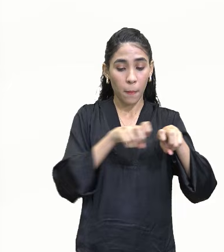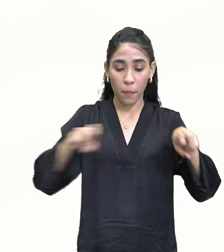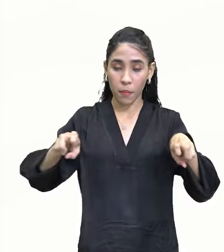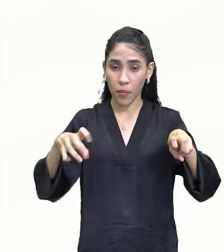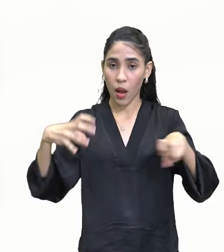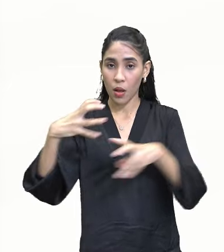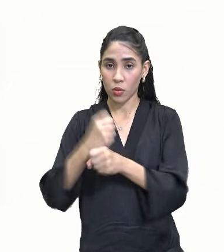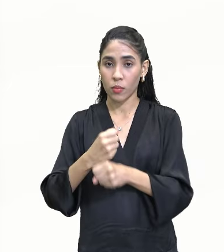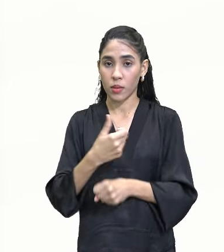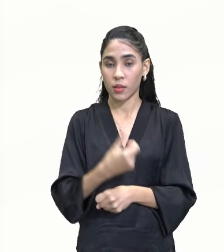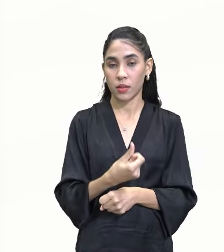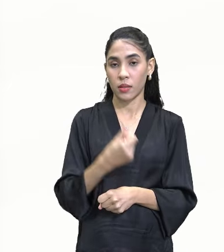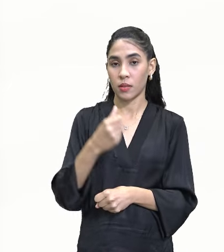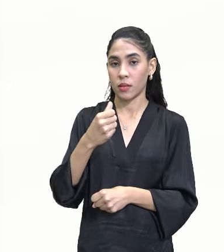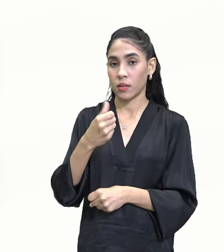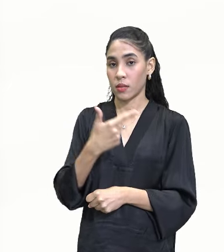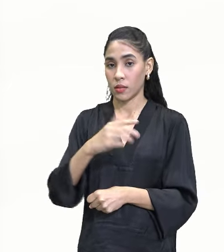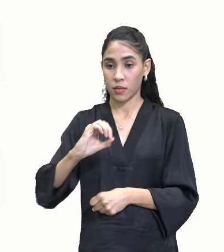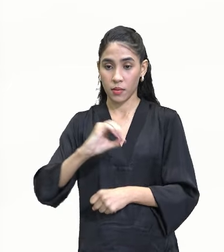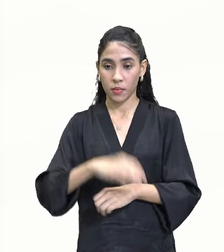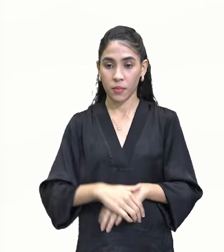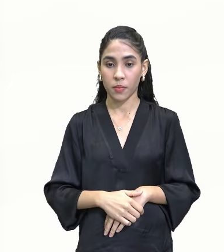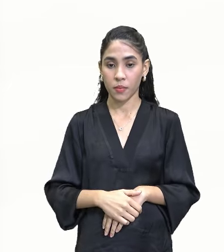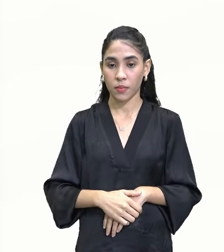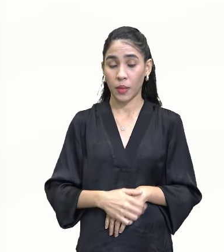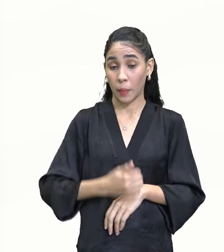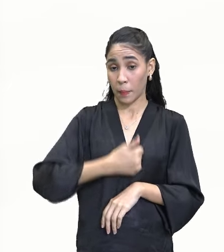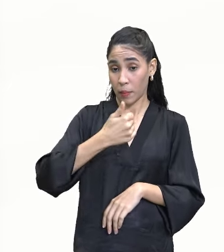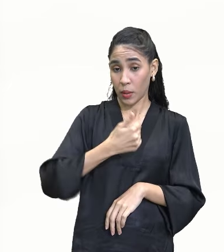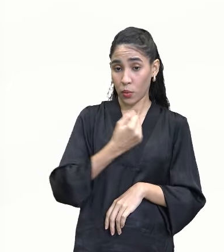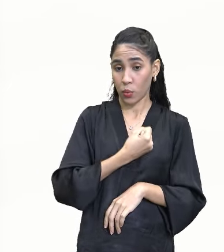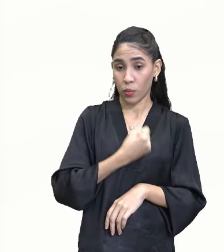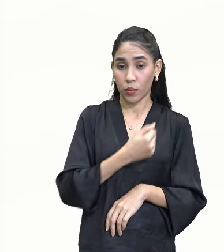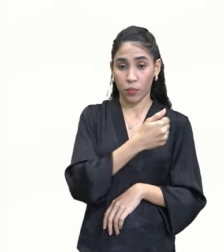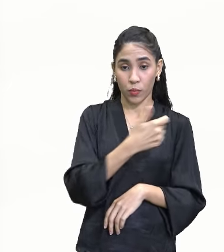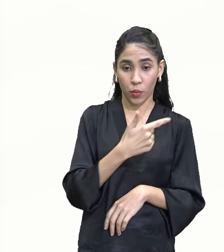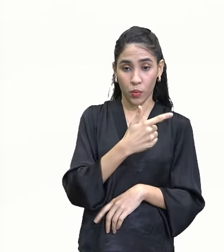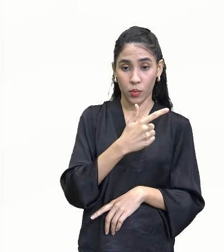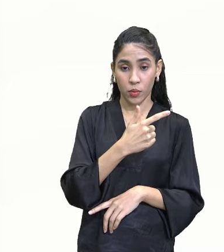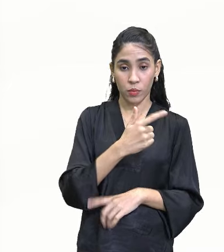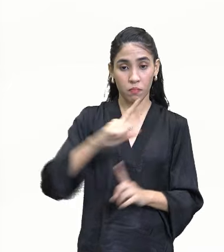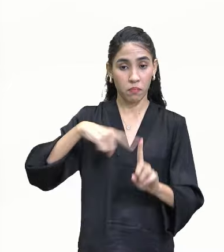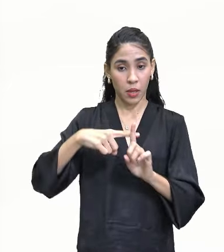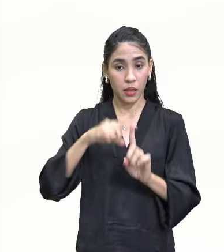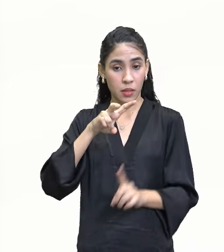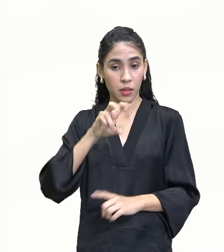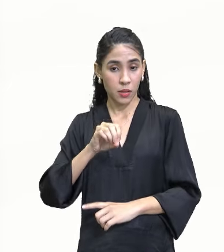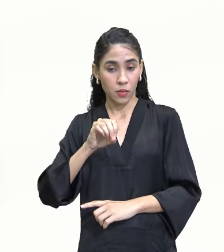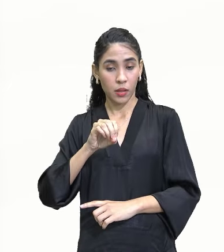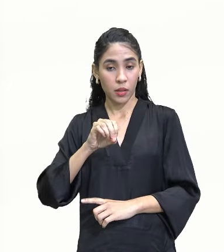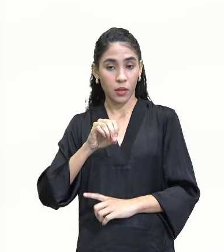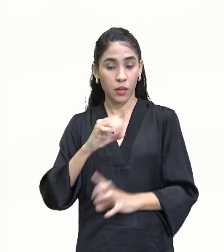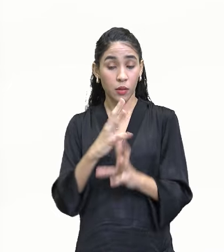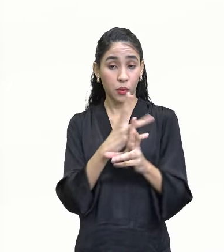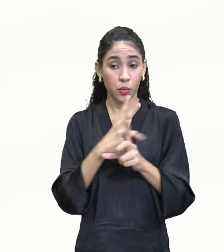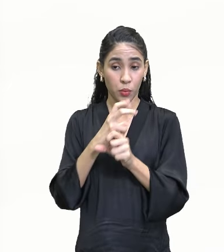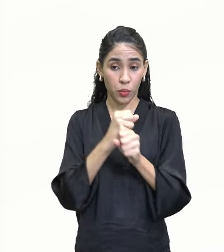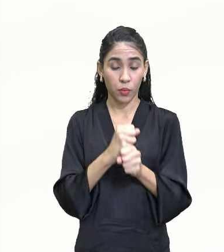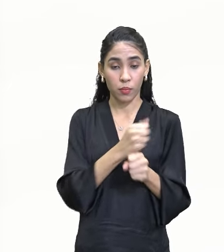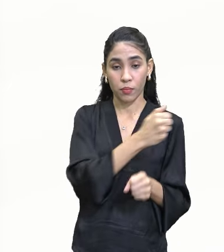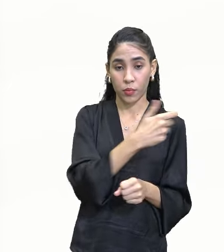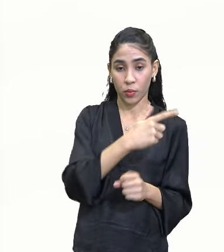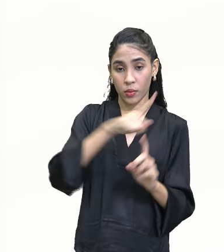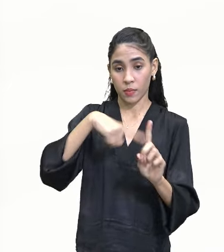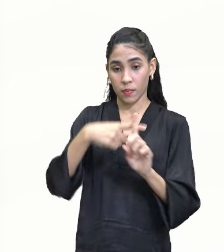total, 620. O primeiro termo é 12, o último termo, 50. Somando então